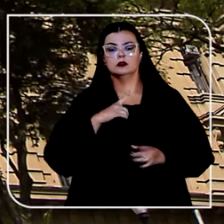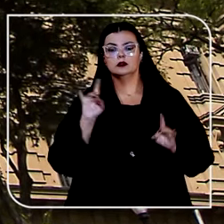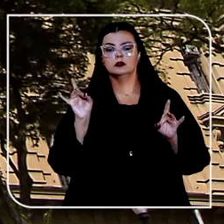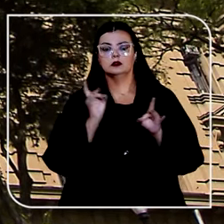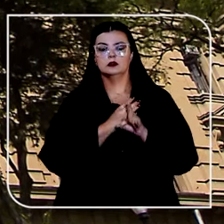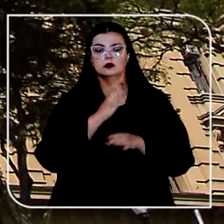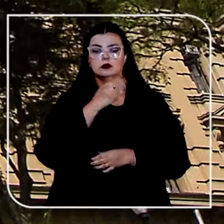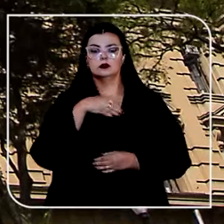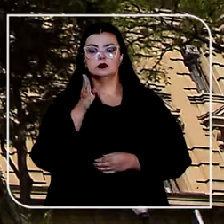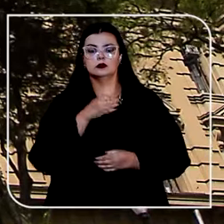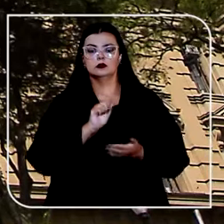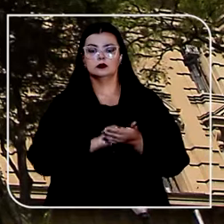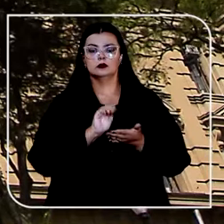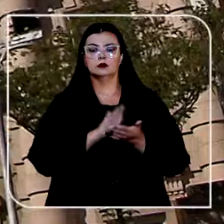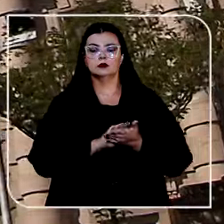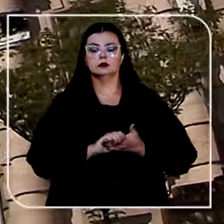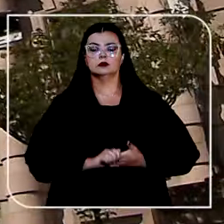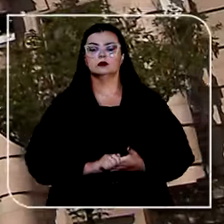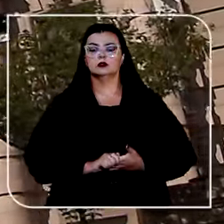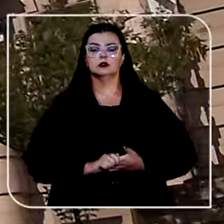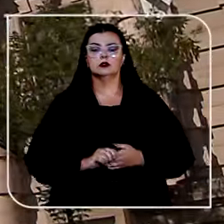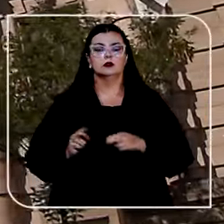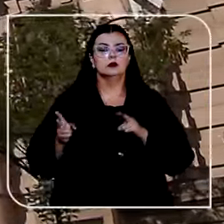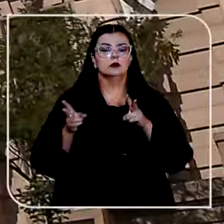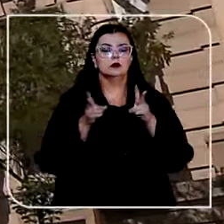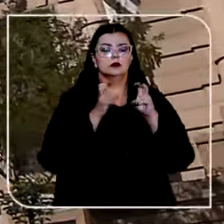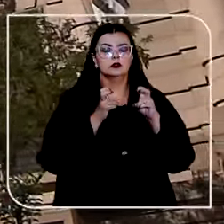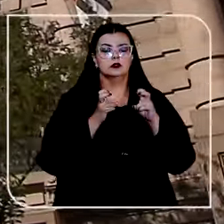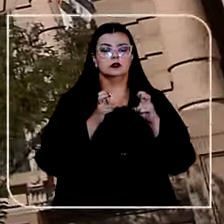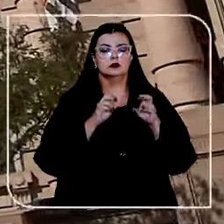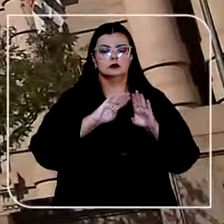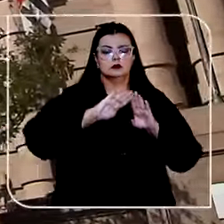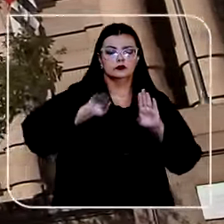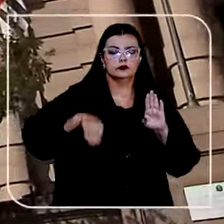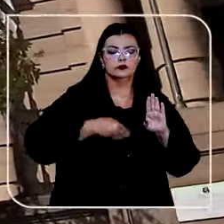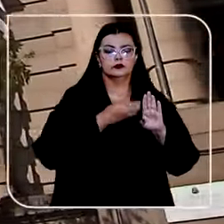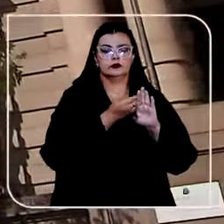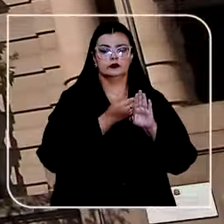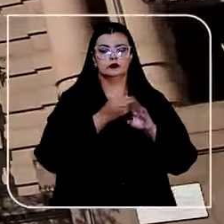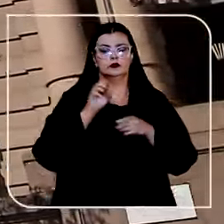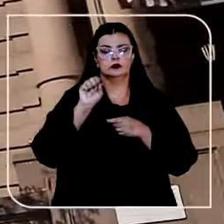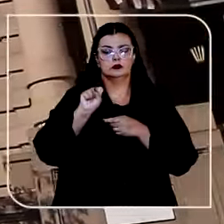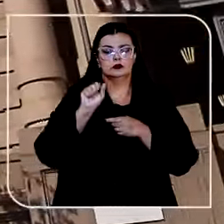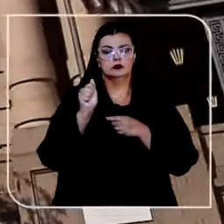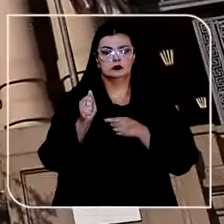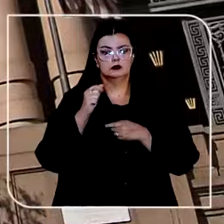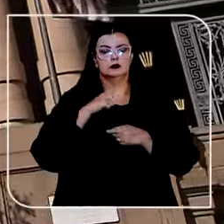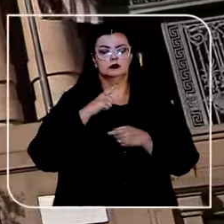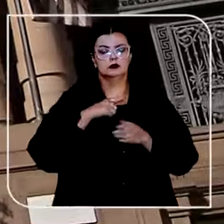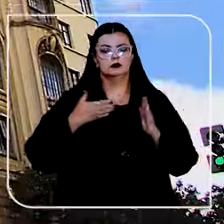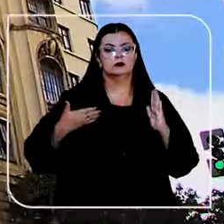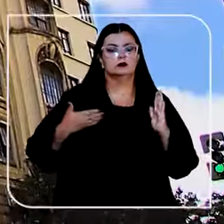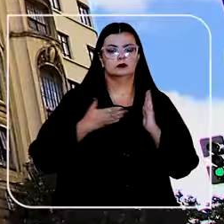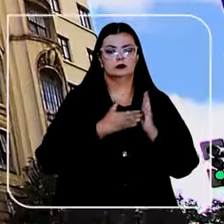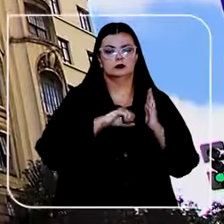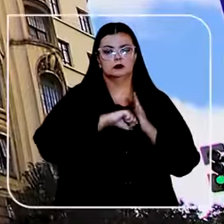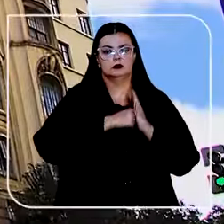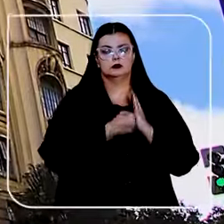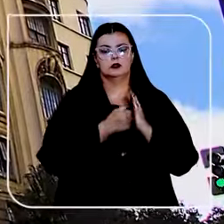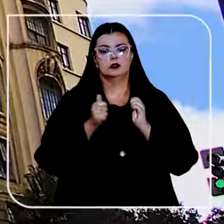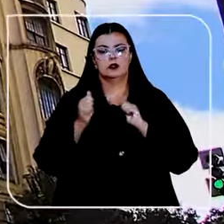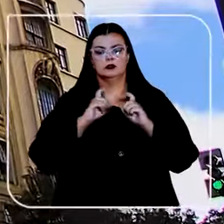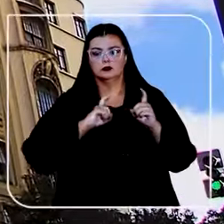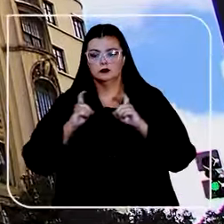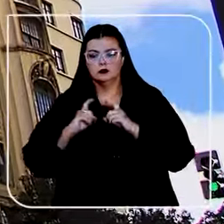concluiu pela nulidade da Assembleia ao observar fraude a lei das sa que Veda ao